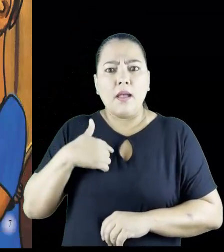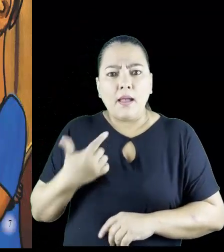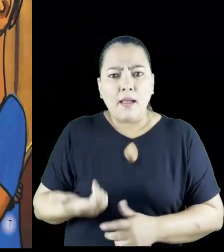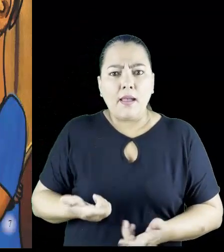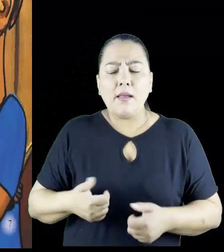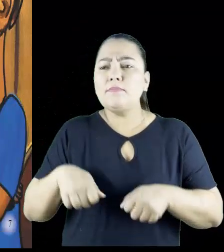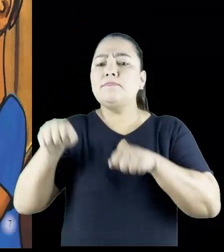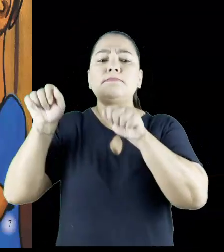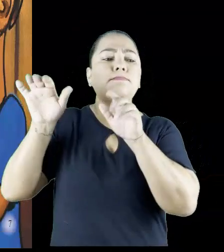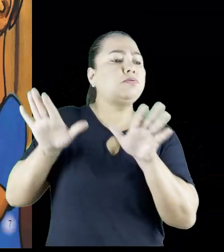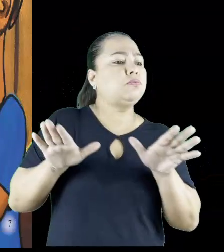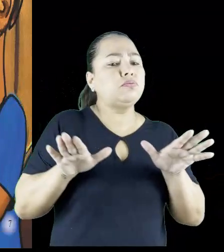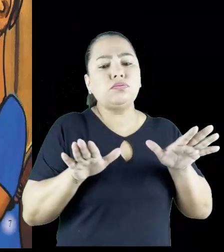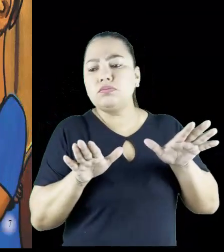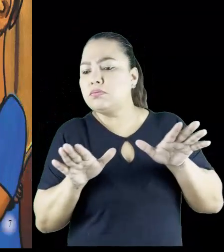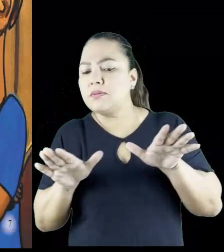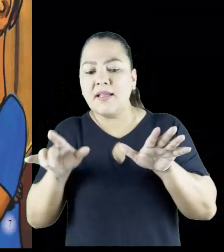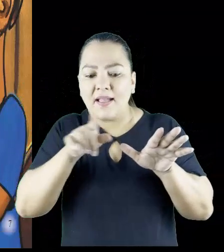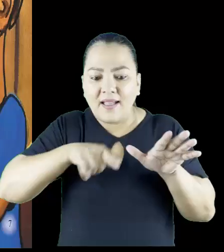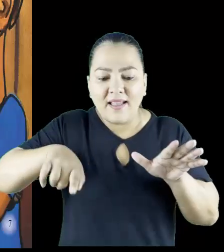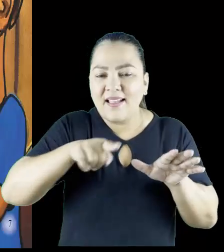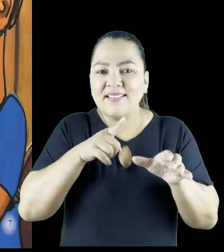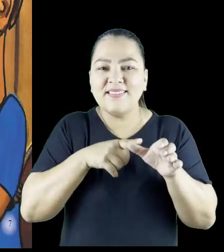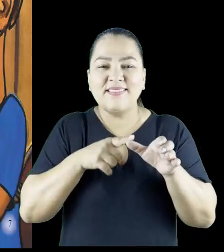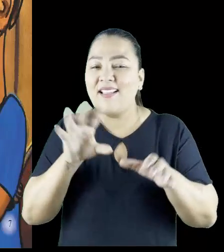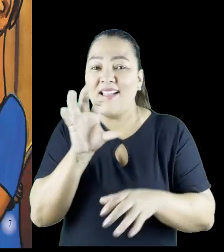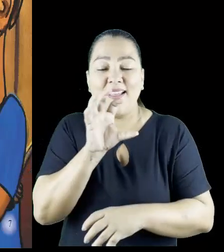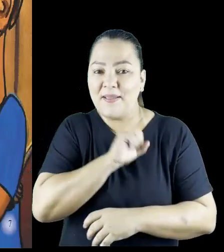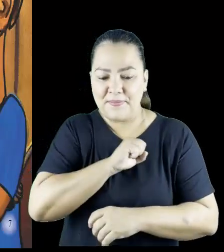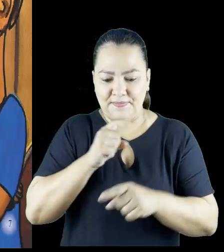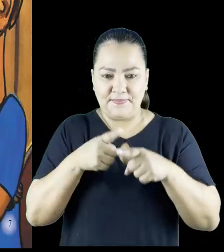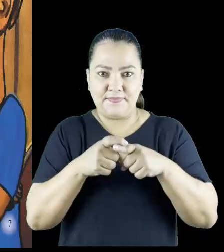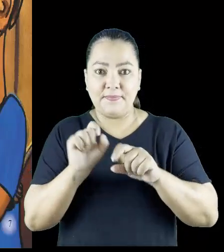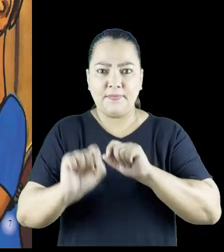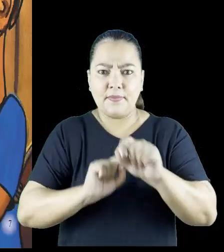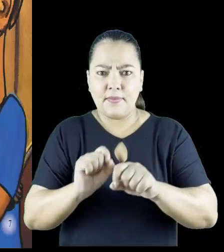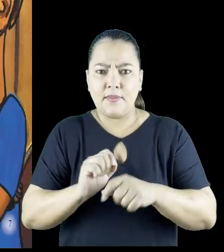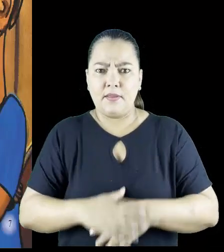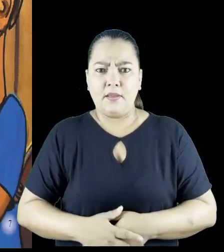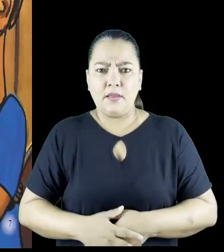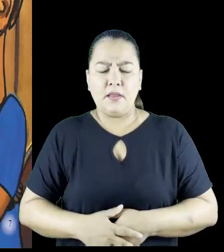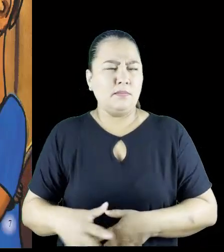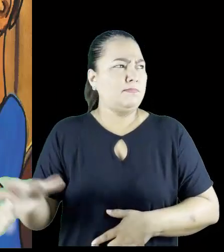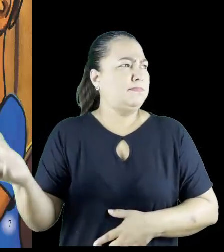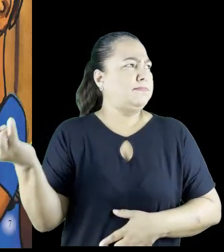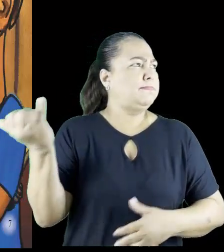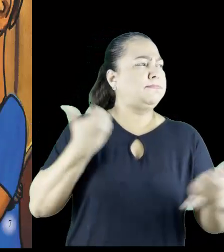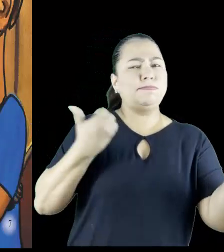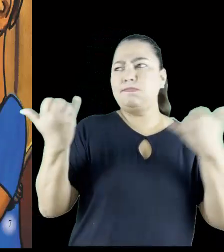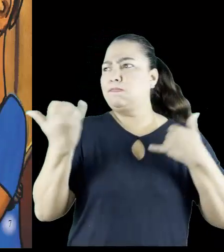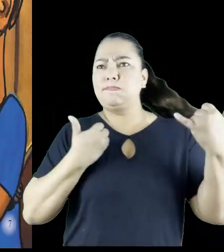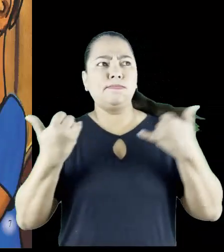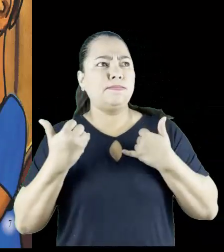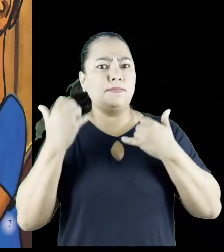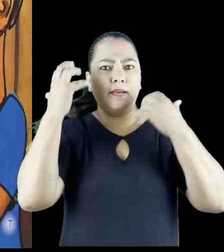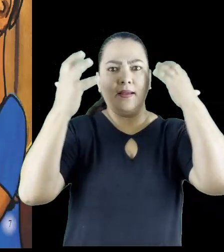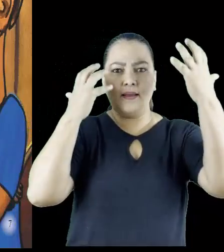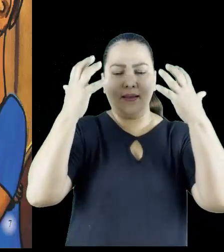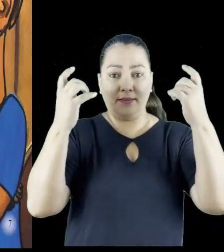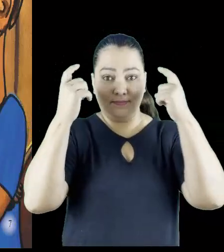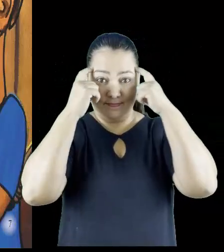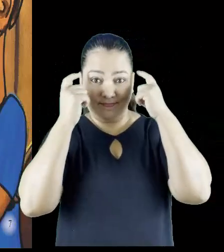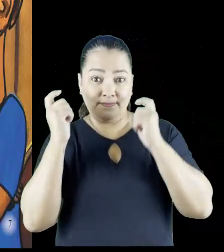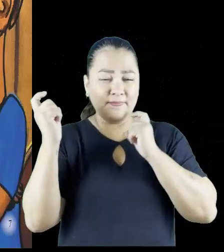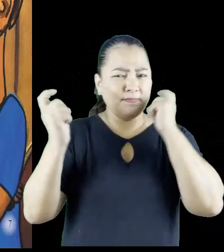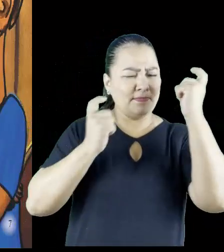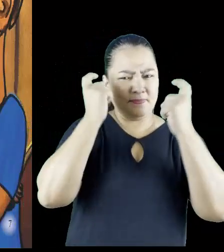Certo dia eu estava fazendo meu voo matinal por essa cidade que eu amo, Itapema, quando algo entrou pelos meus ouvidos,